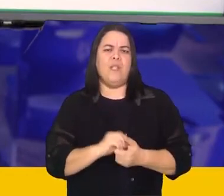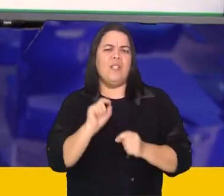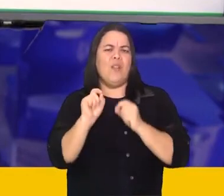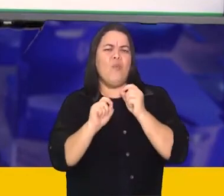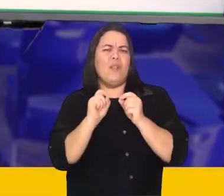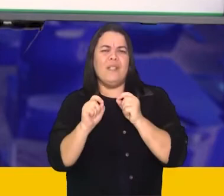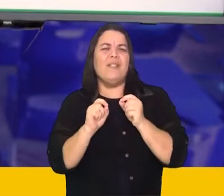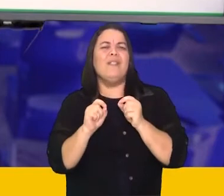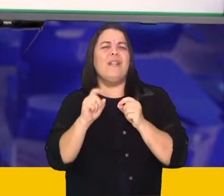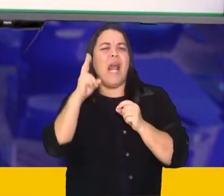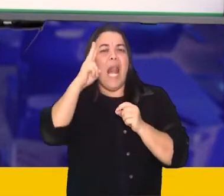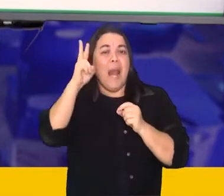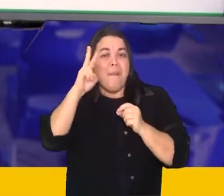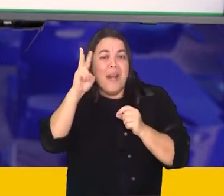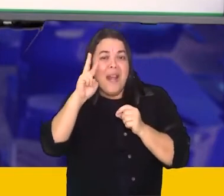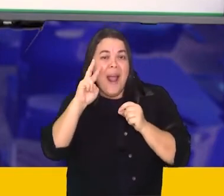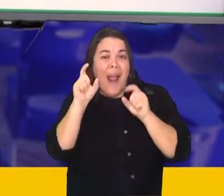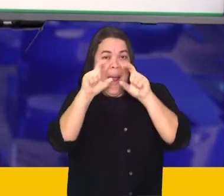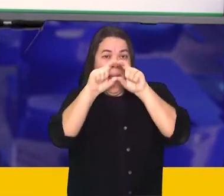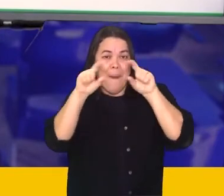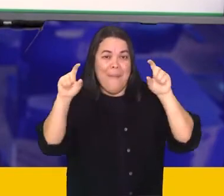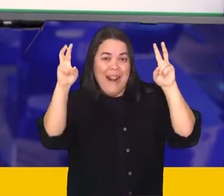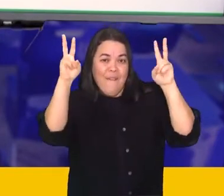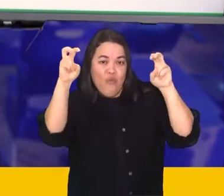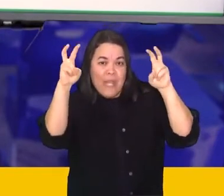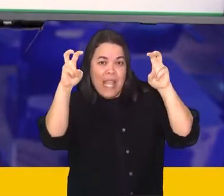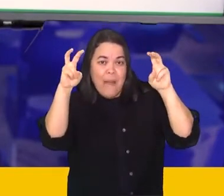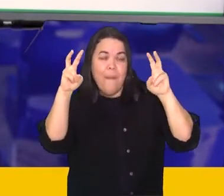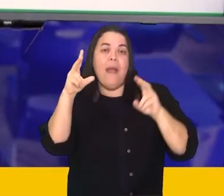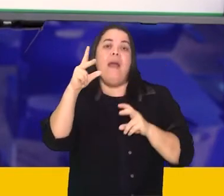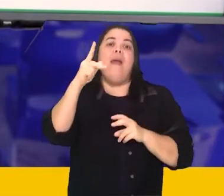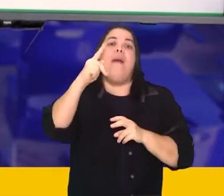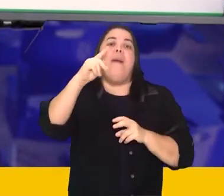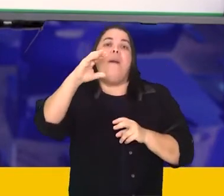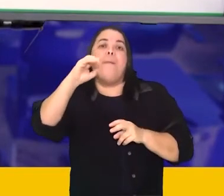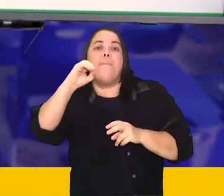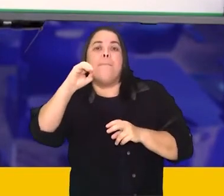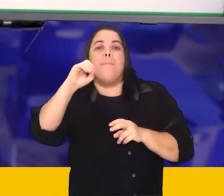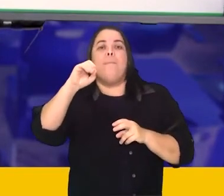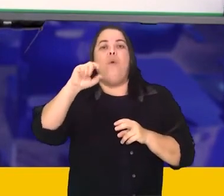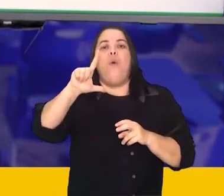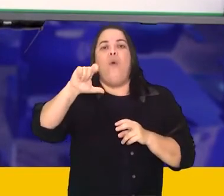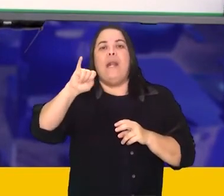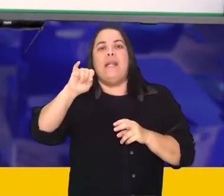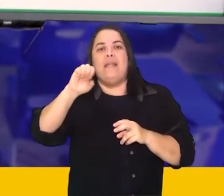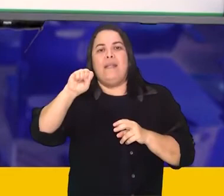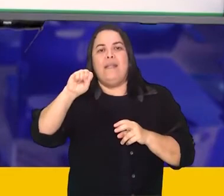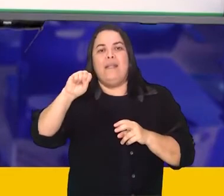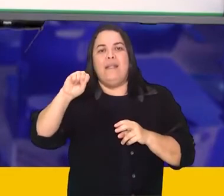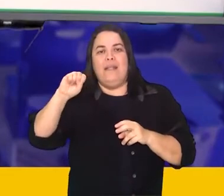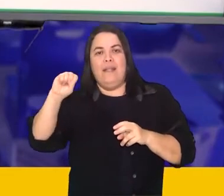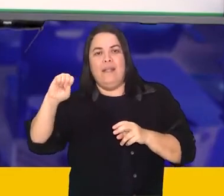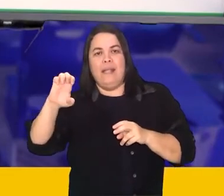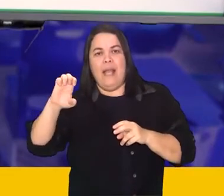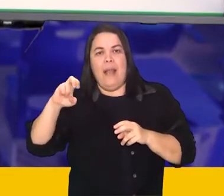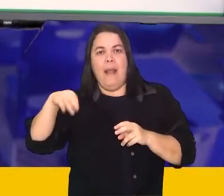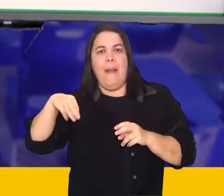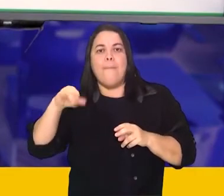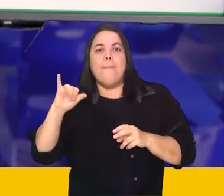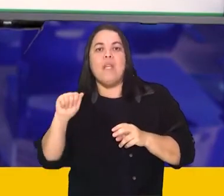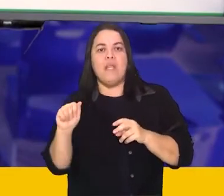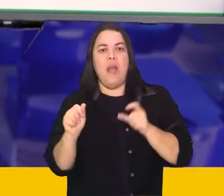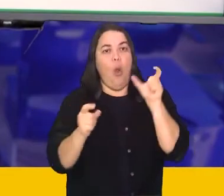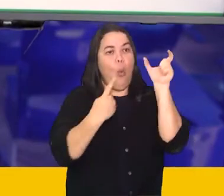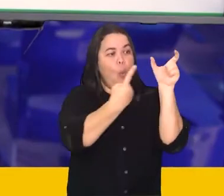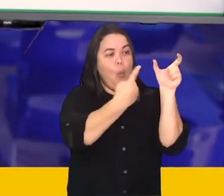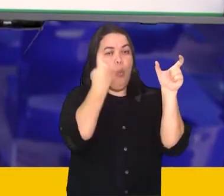chama-se polissemia, quando a mesma palavra tem vários significados, dependendo do contexto de uso. Você